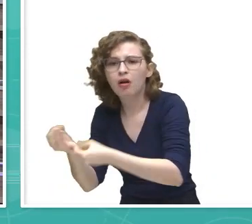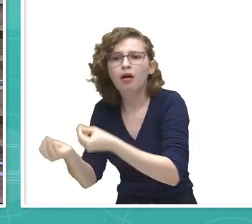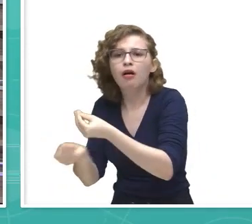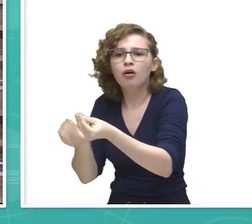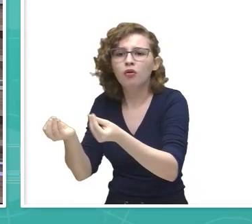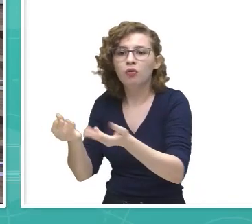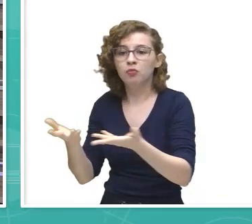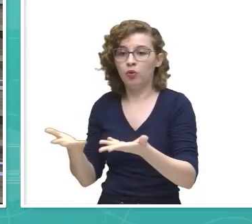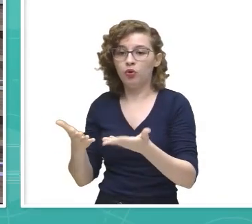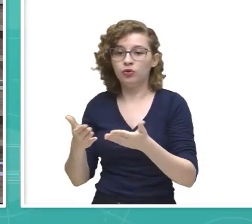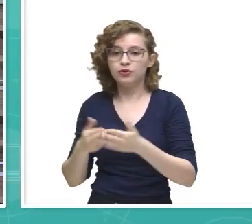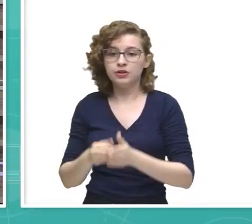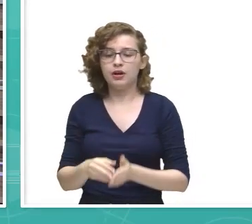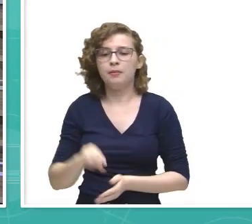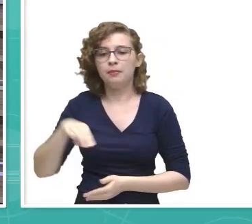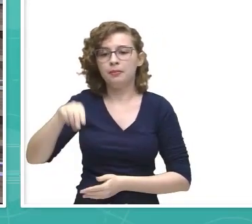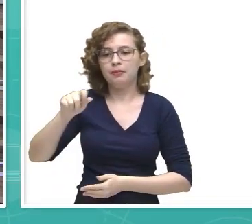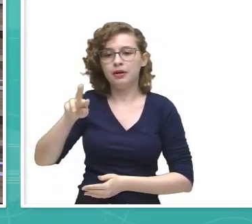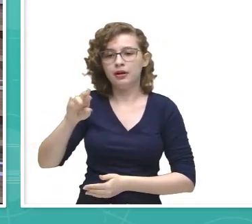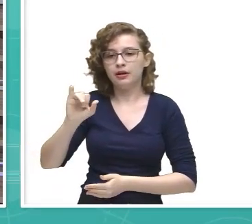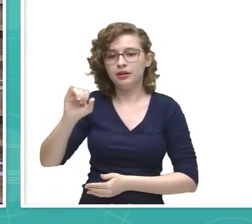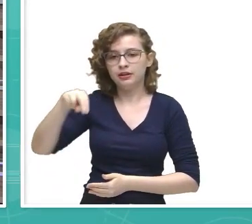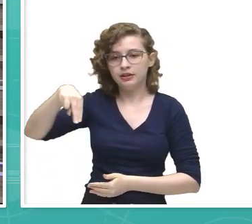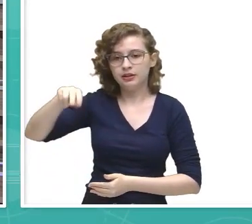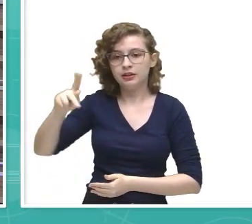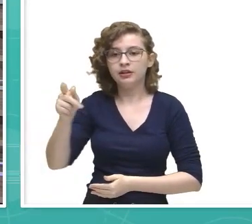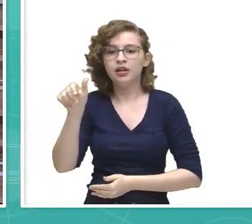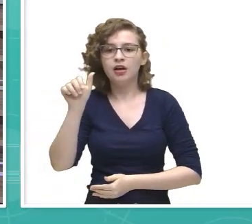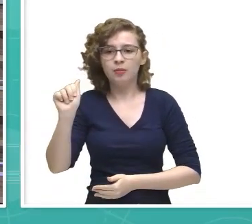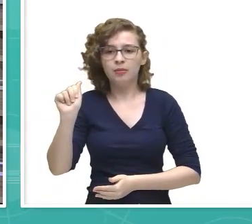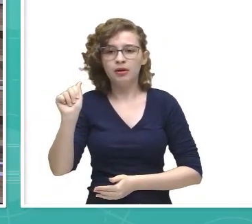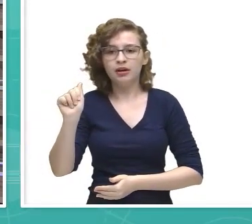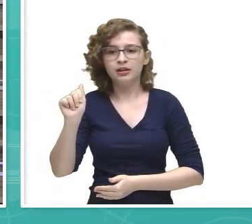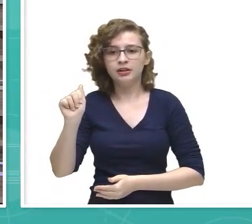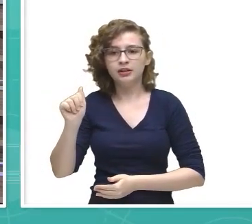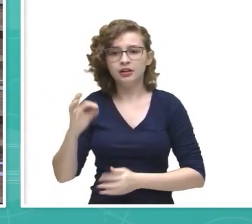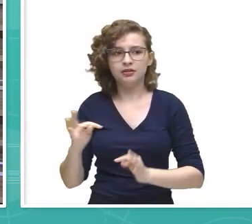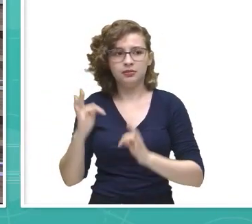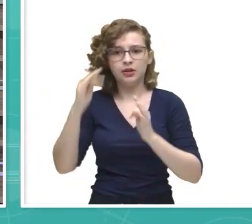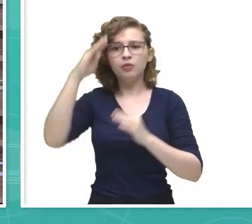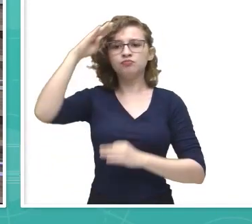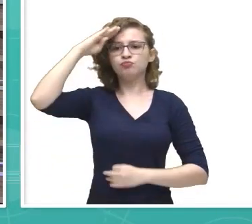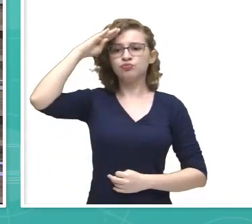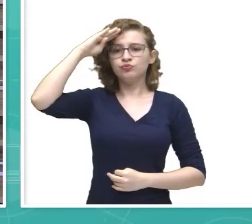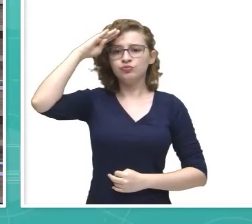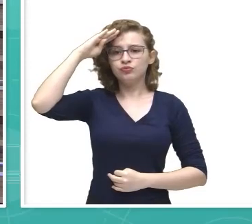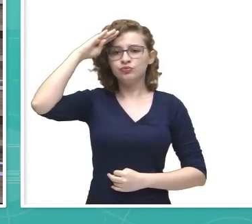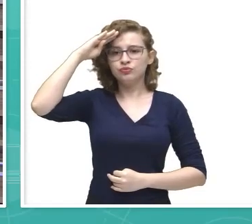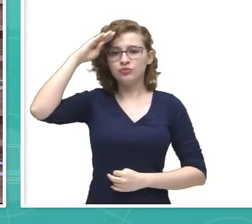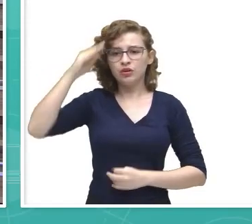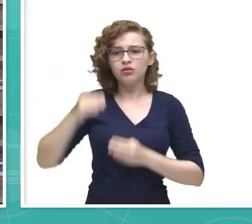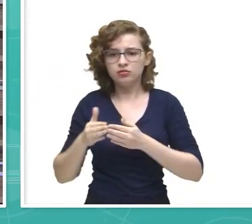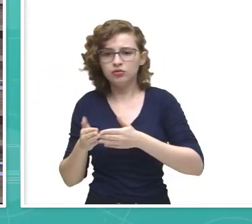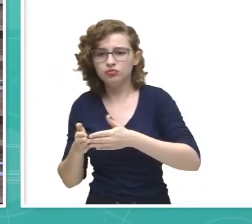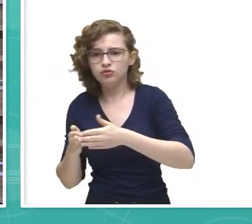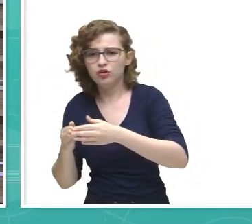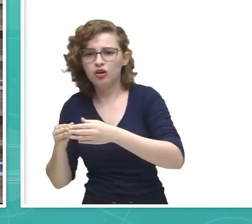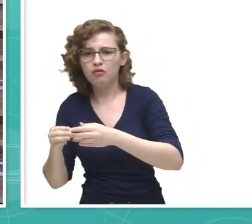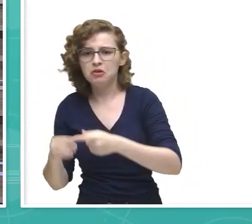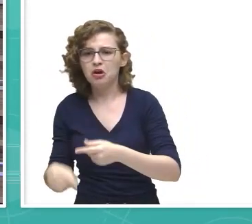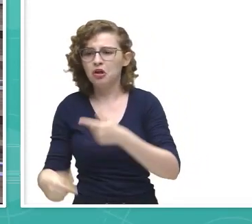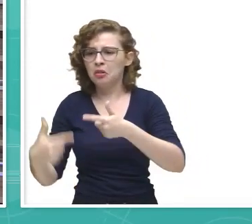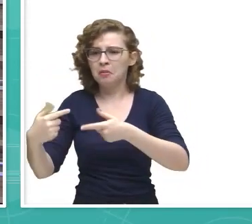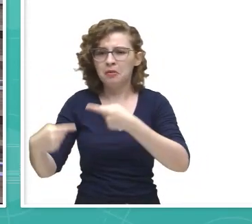Brasileira, que tem uma tecnologia bastante avançada, possui fragatas, corvetes, possui